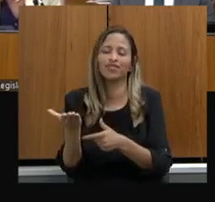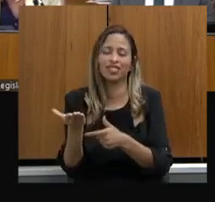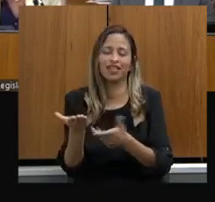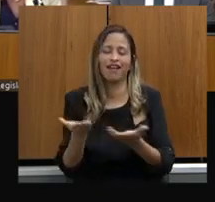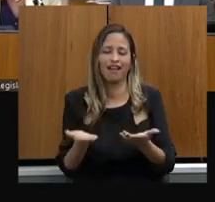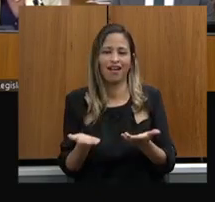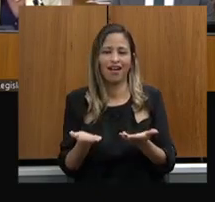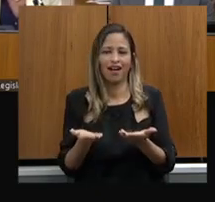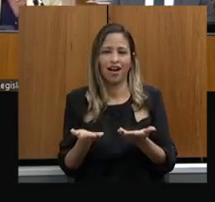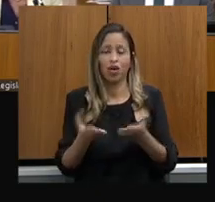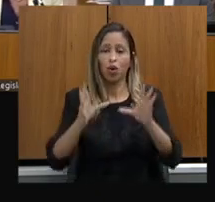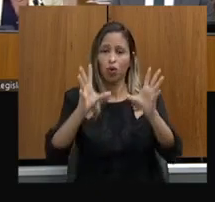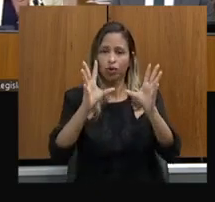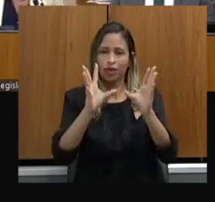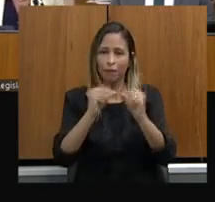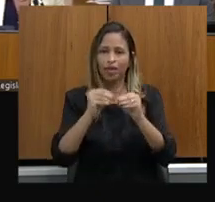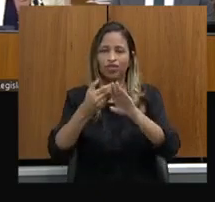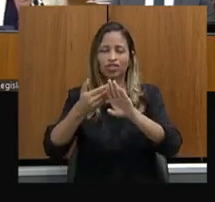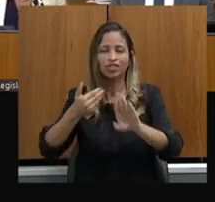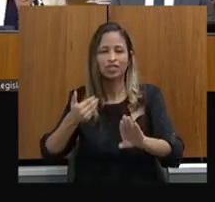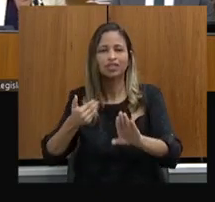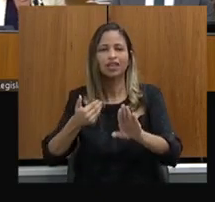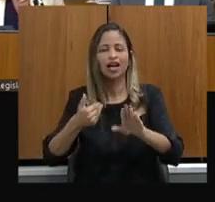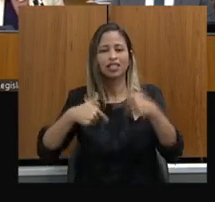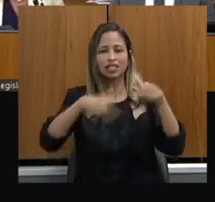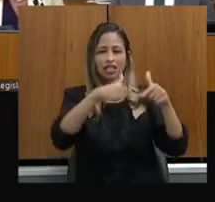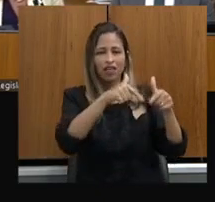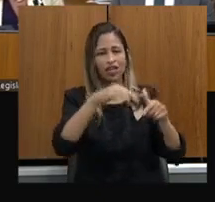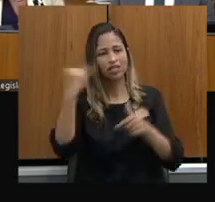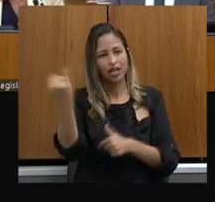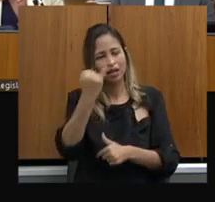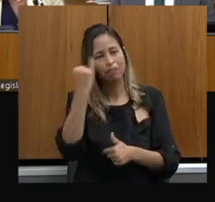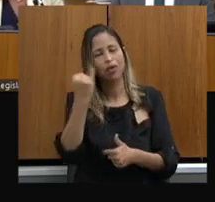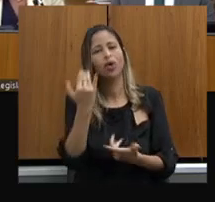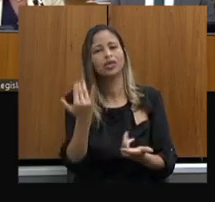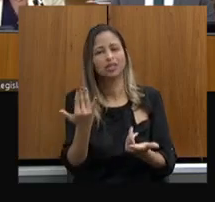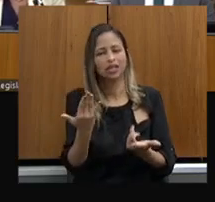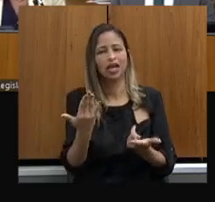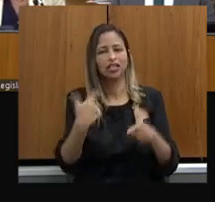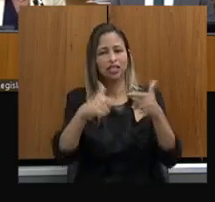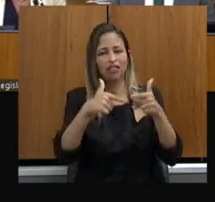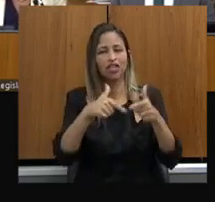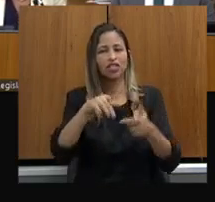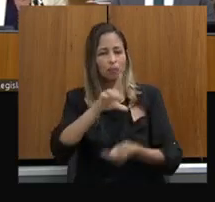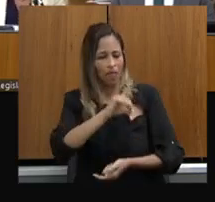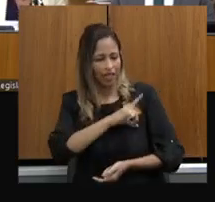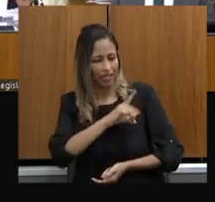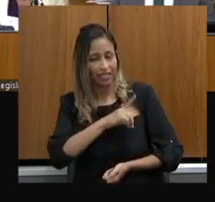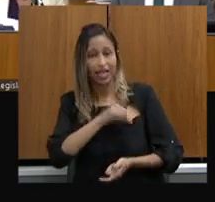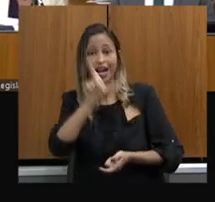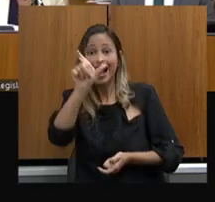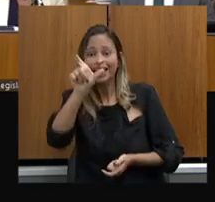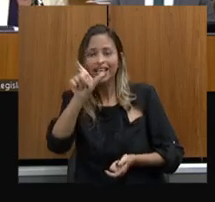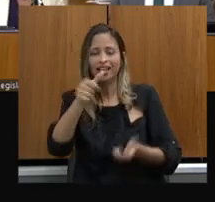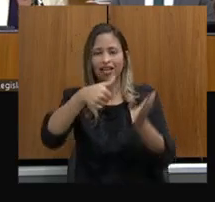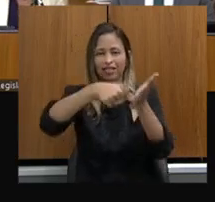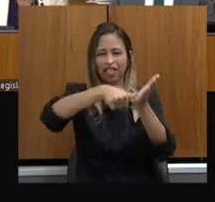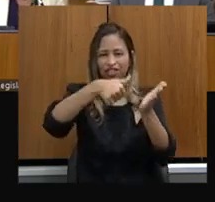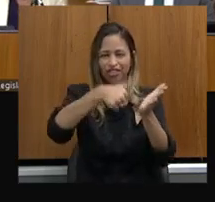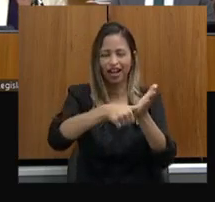com encurtamento de distância para acesso a serviços muito importantes como os serviços do Detran confecção de carteira de identidade